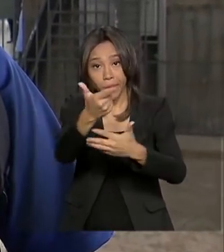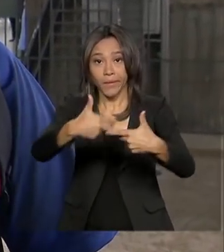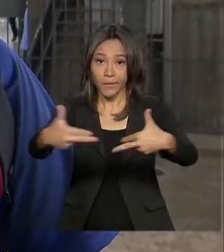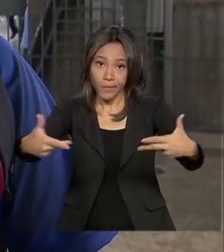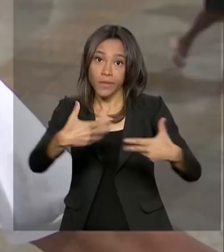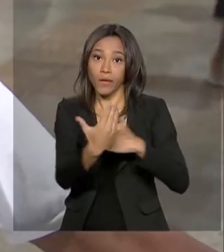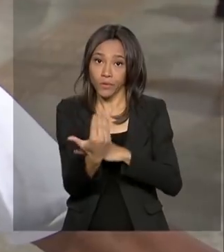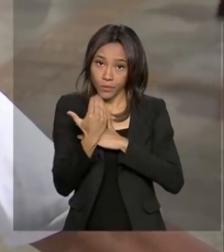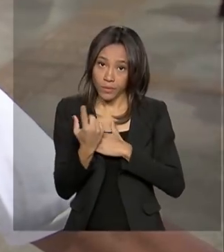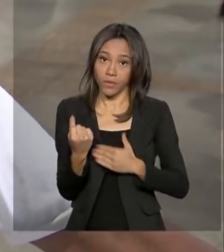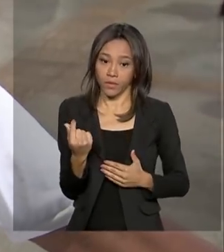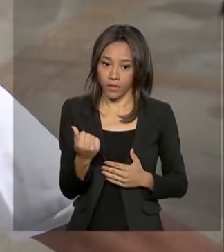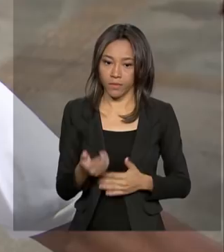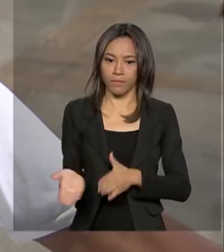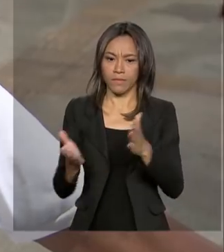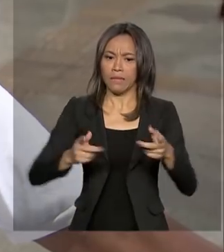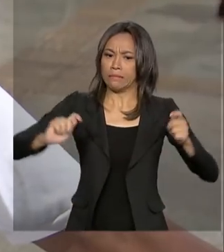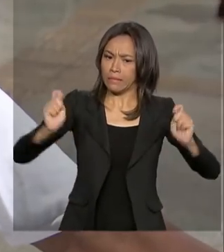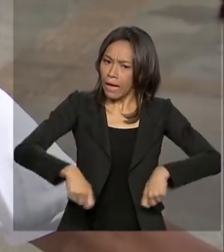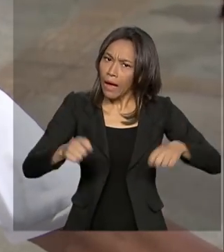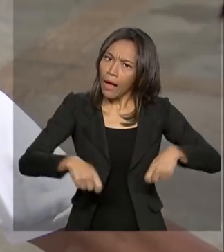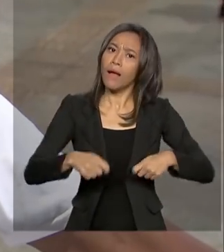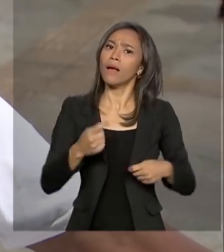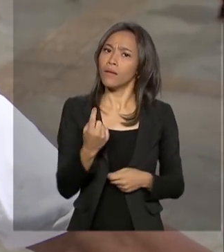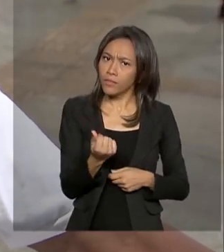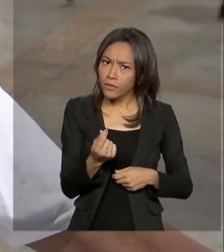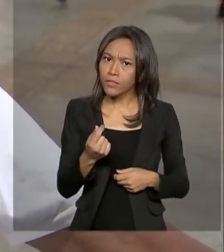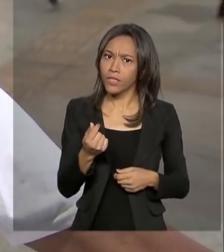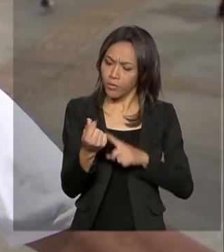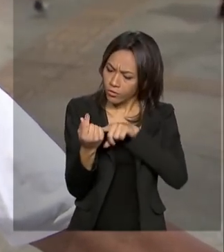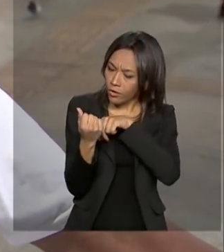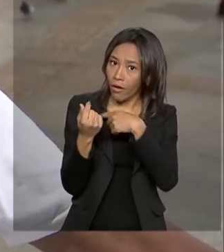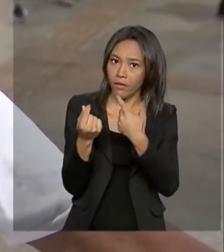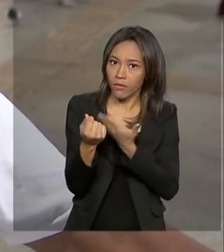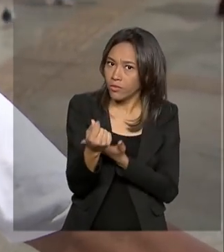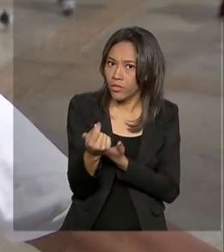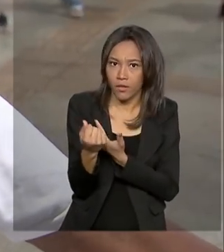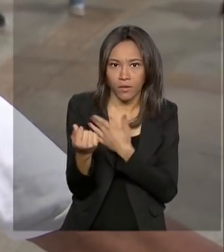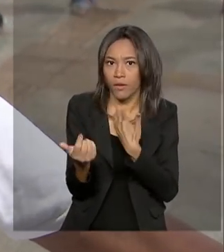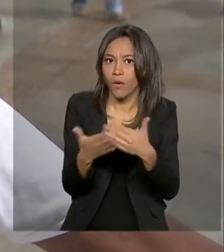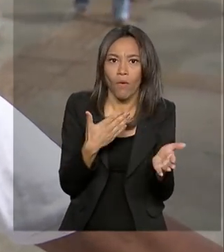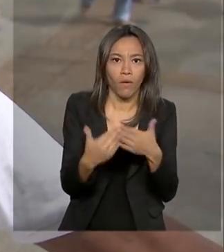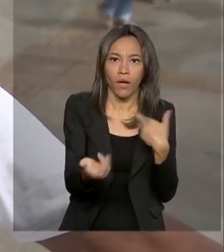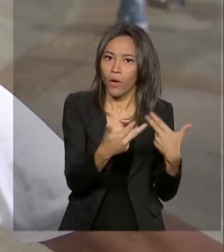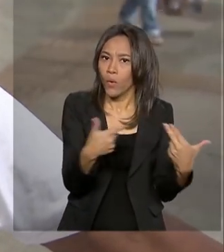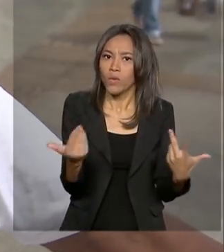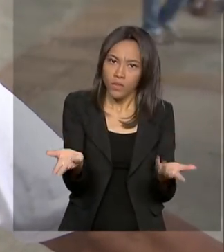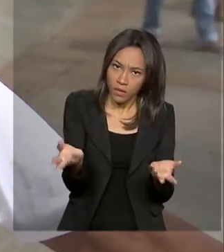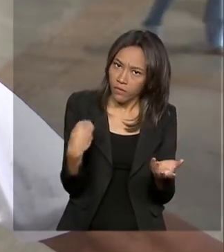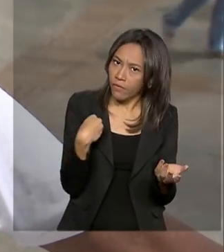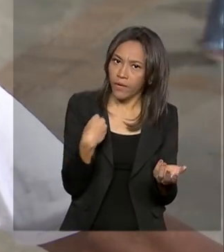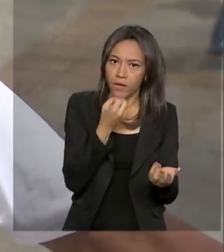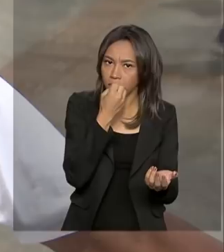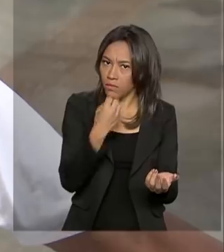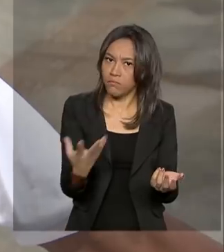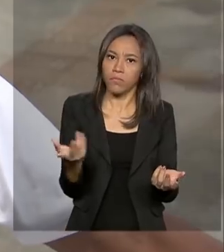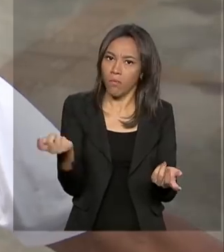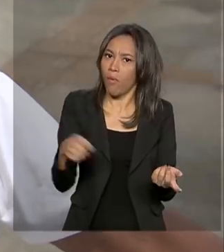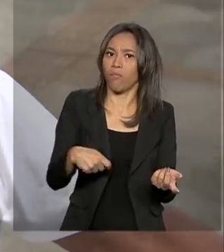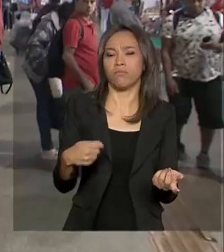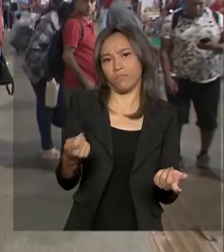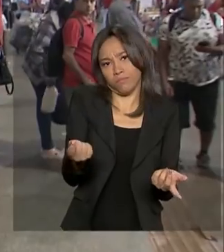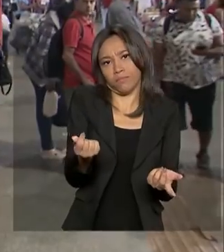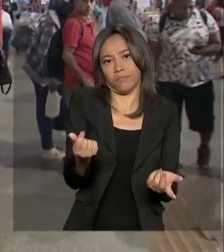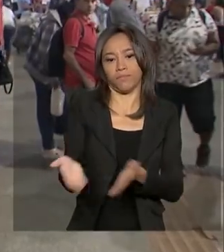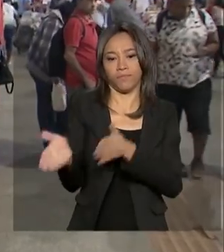é uma ajuda. Vale a pena sim, porque dinheiro é dinheiro e qualquer coisa que venha vale já alguma coisa,